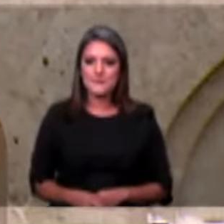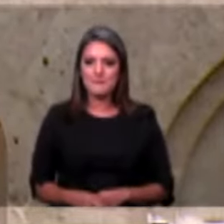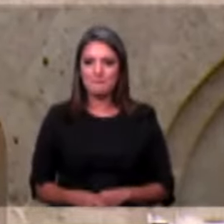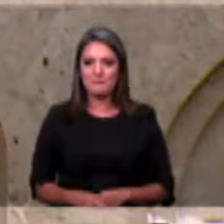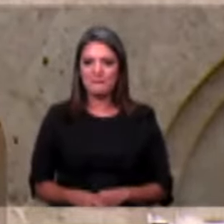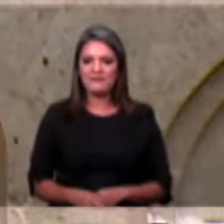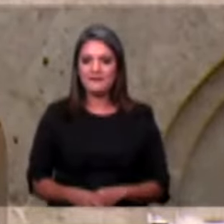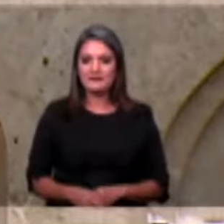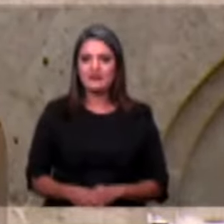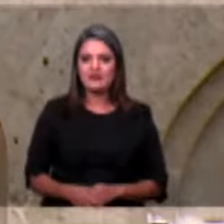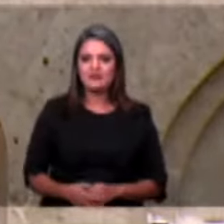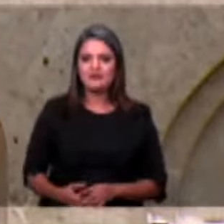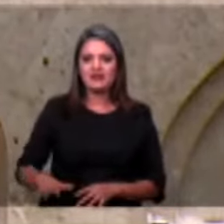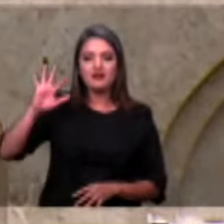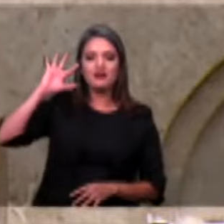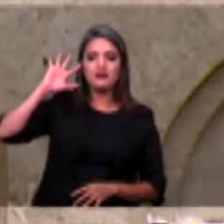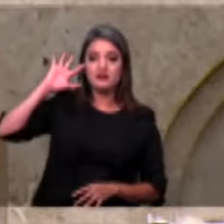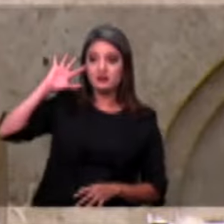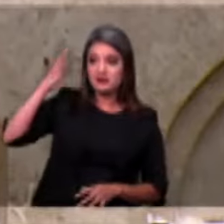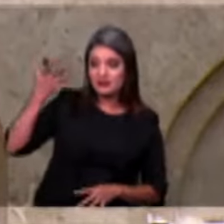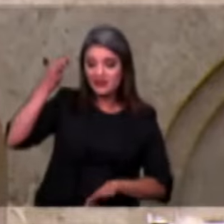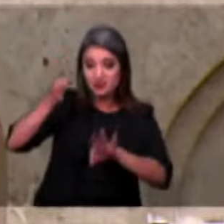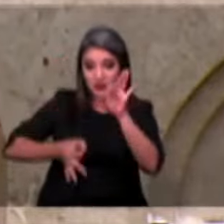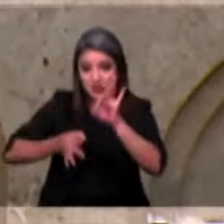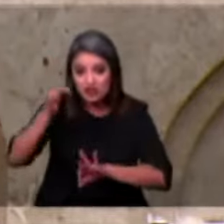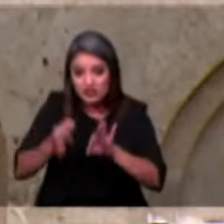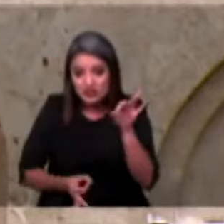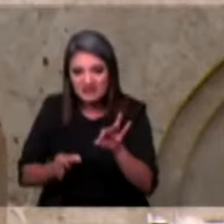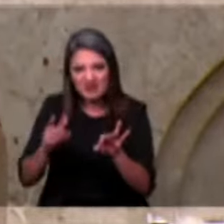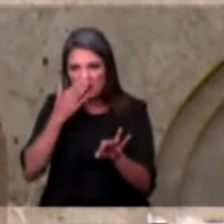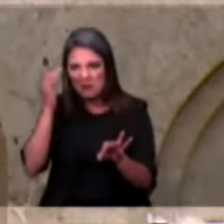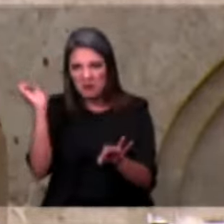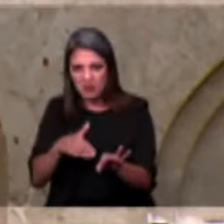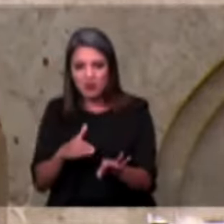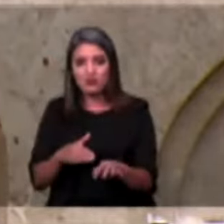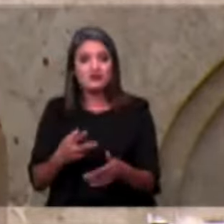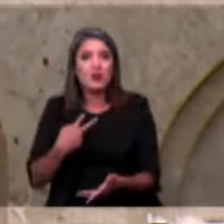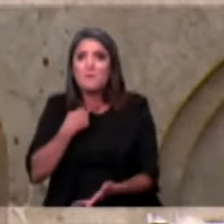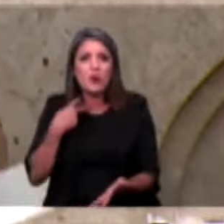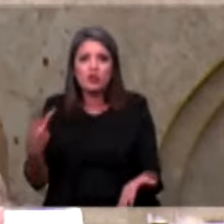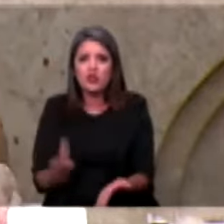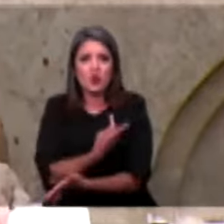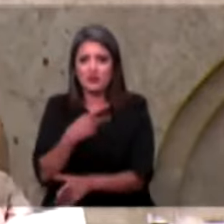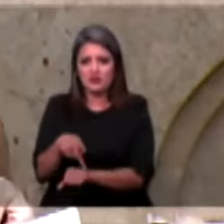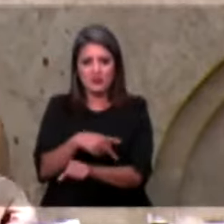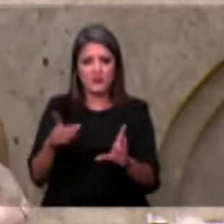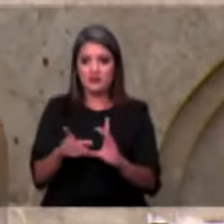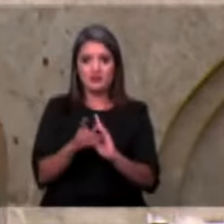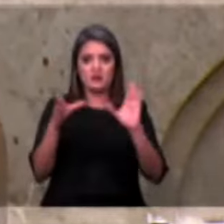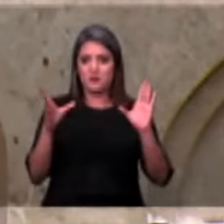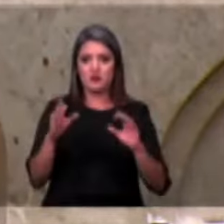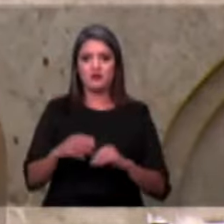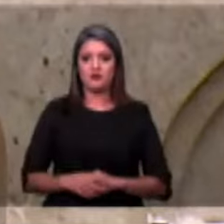ordens judiciais, sequer se cogite em um Estado democrático de direito.